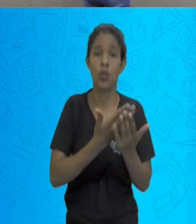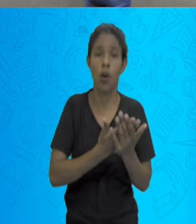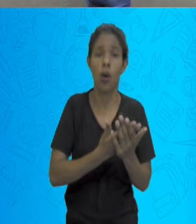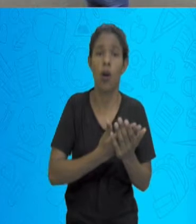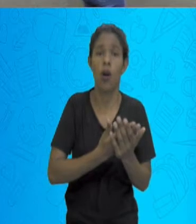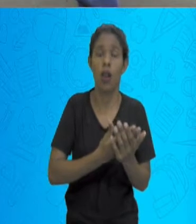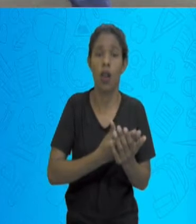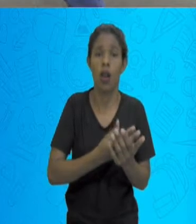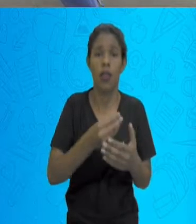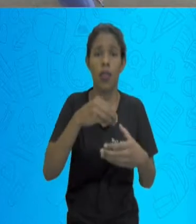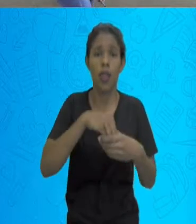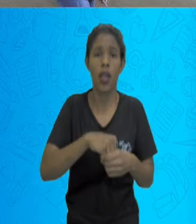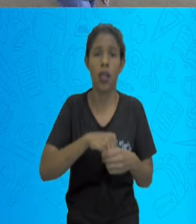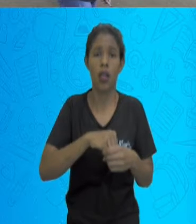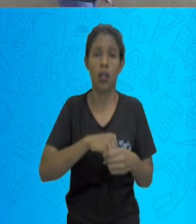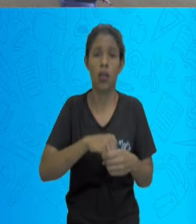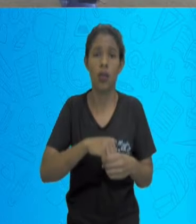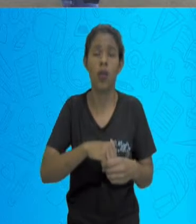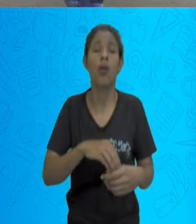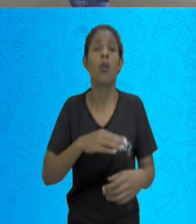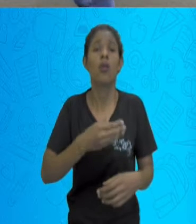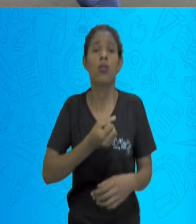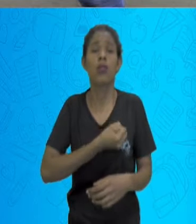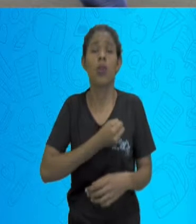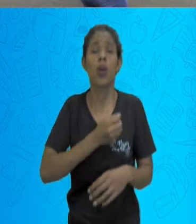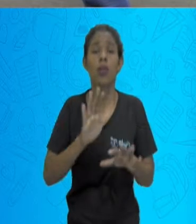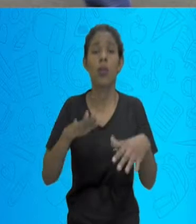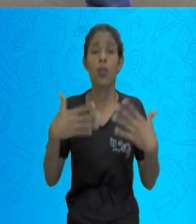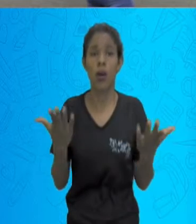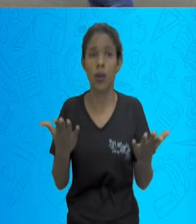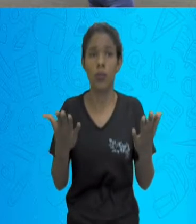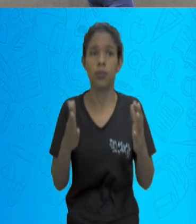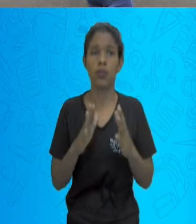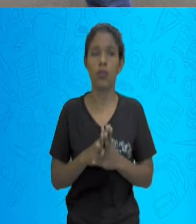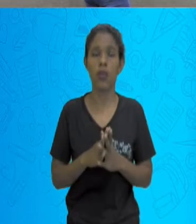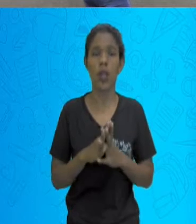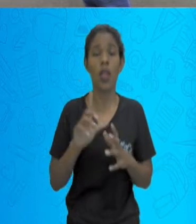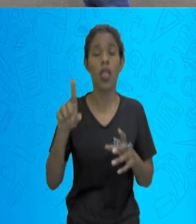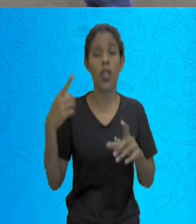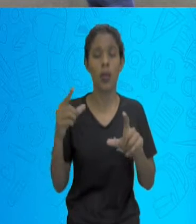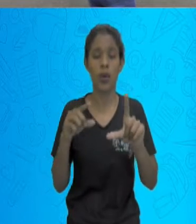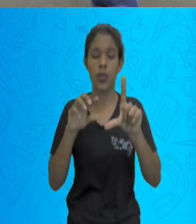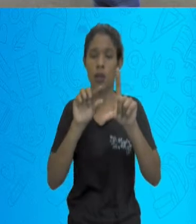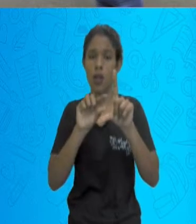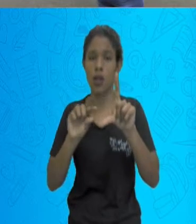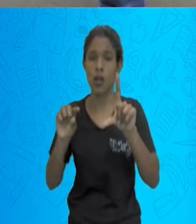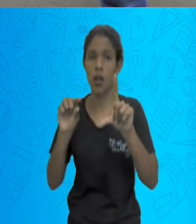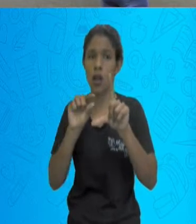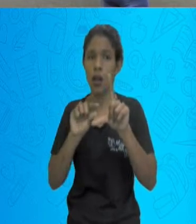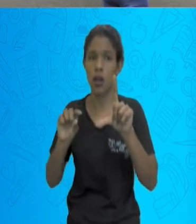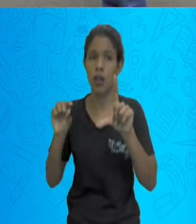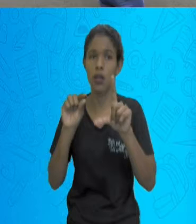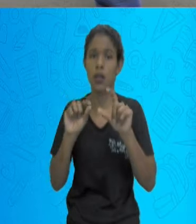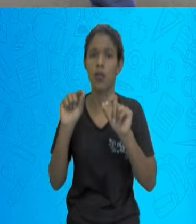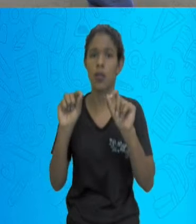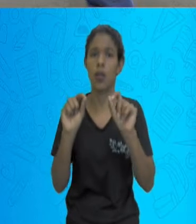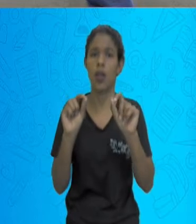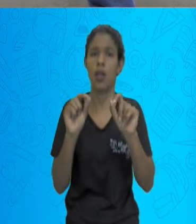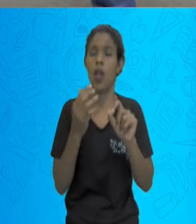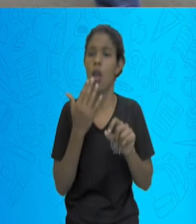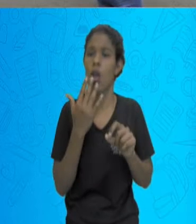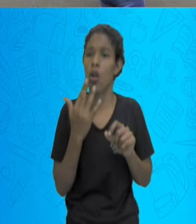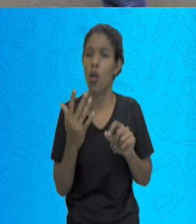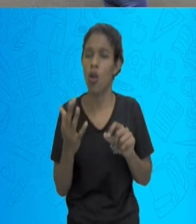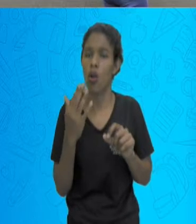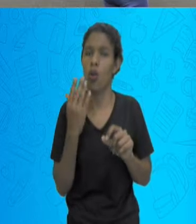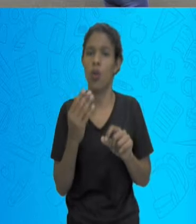temos a legenda. O que mostra a legenda? Olha, de cor azul mostra os alunos do 7º ano, de